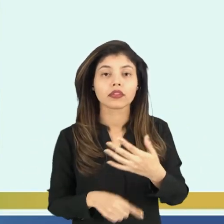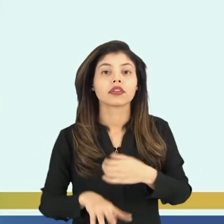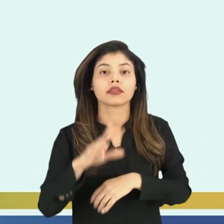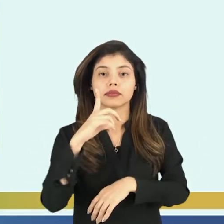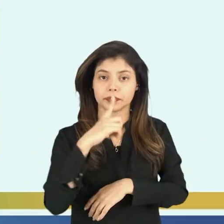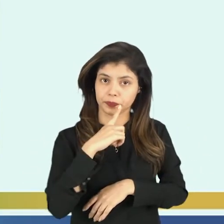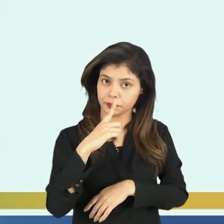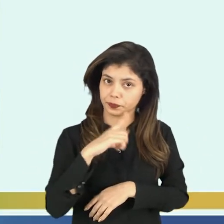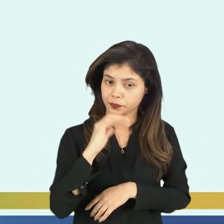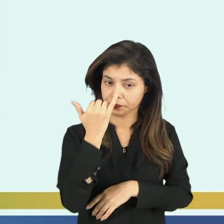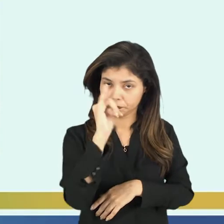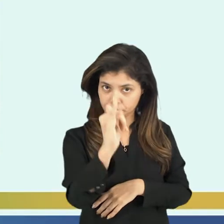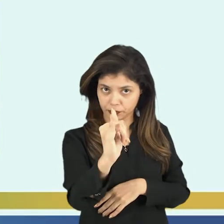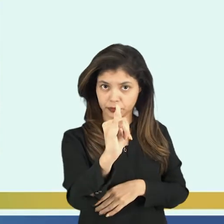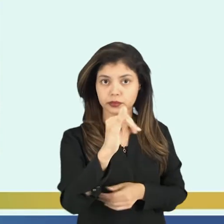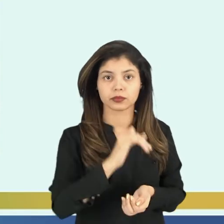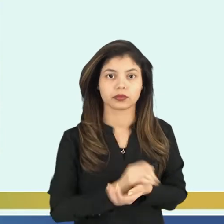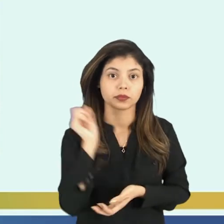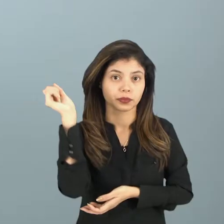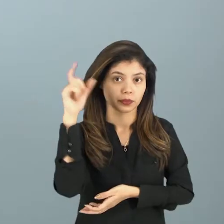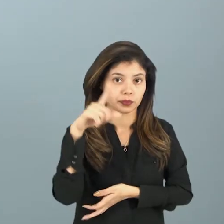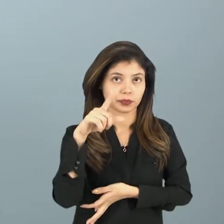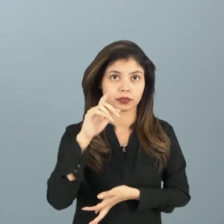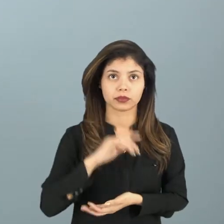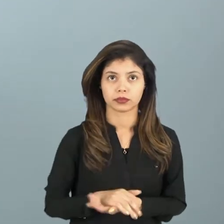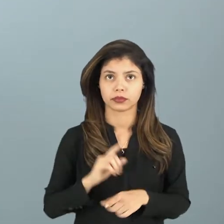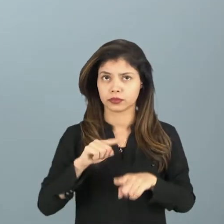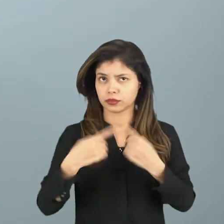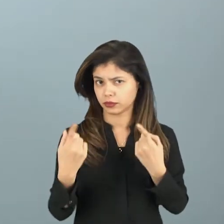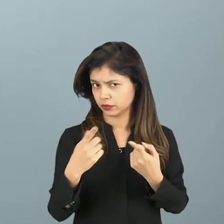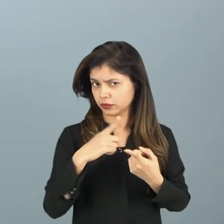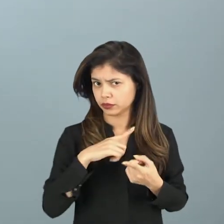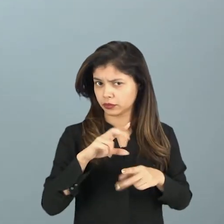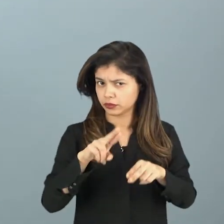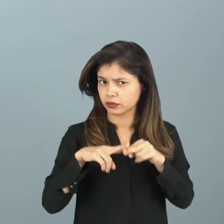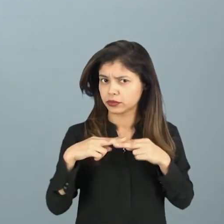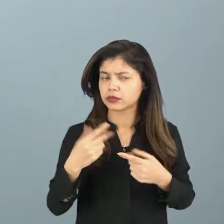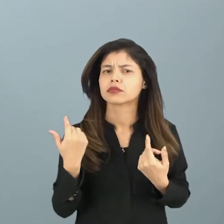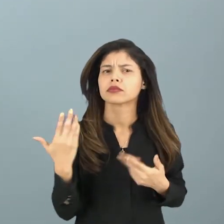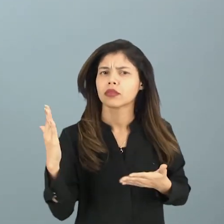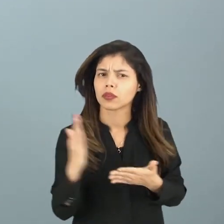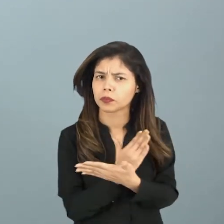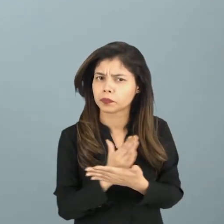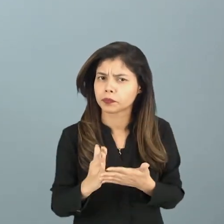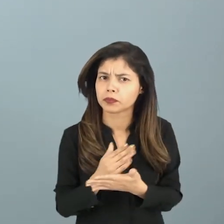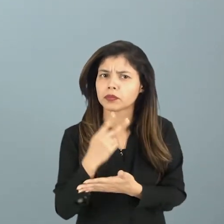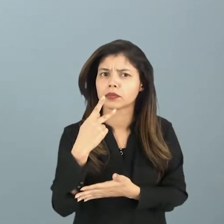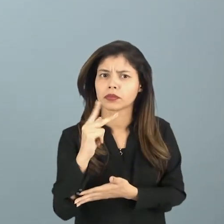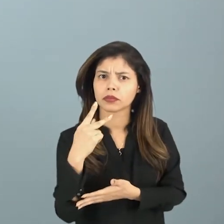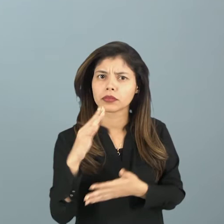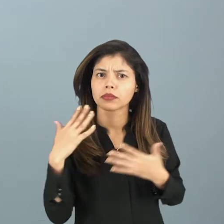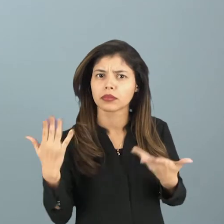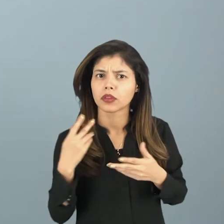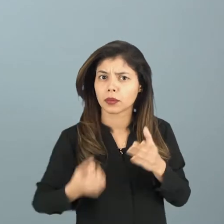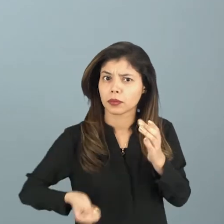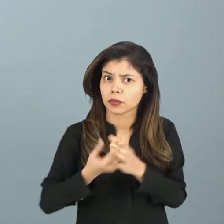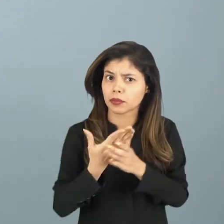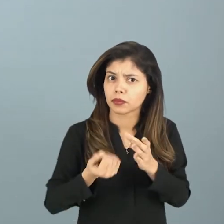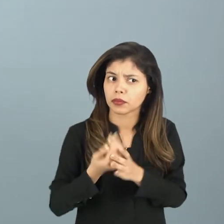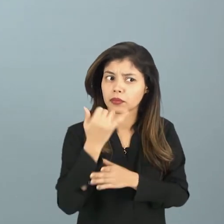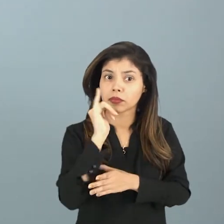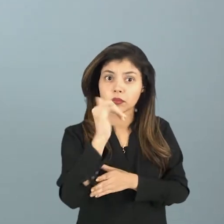de energia, de luz. Mas tem um porém. Alguns deles produzem